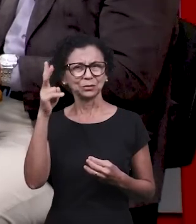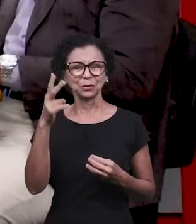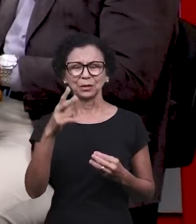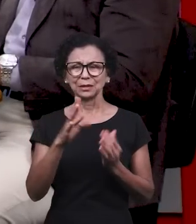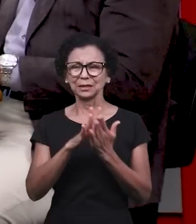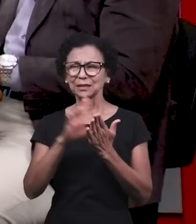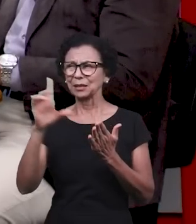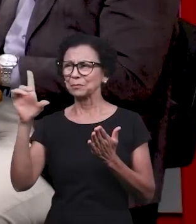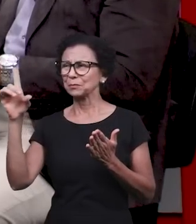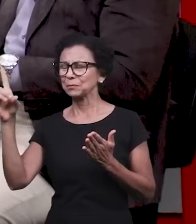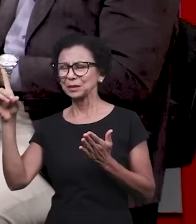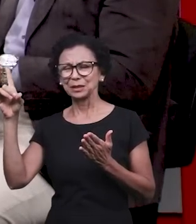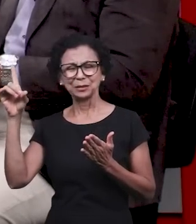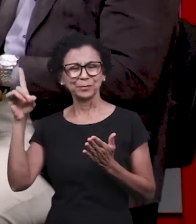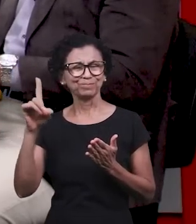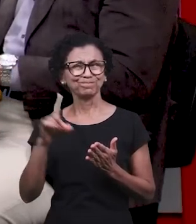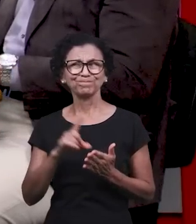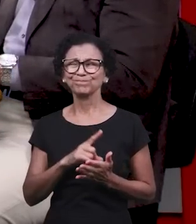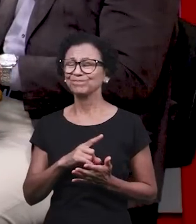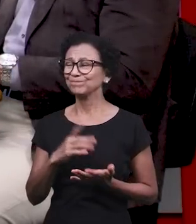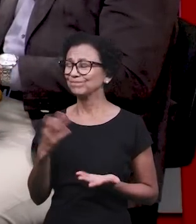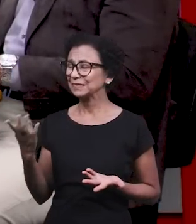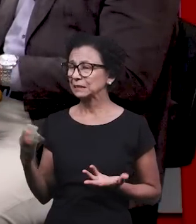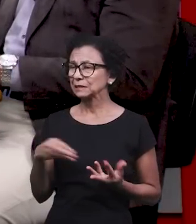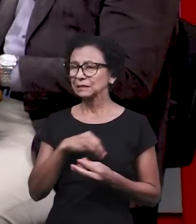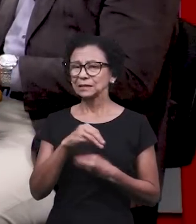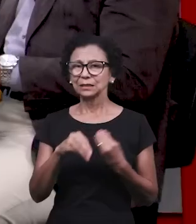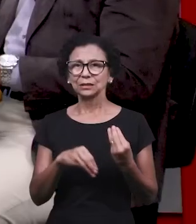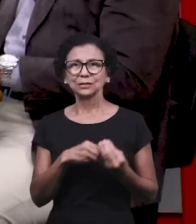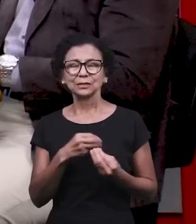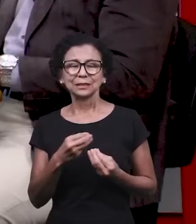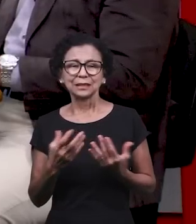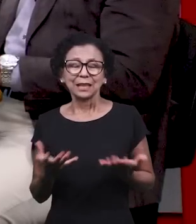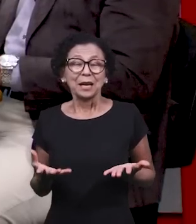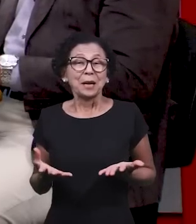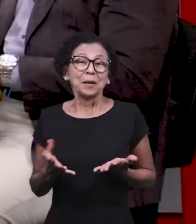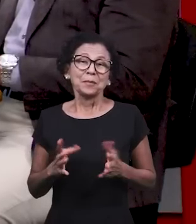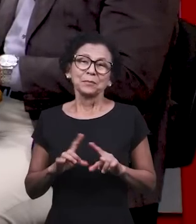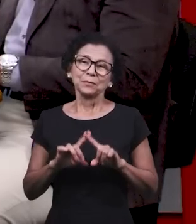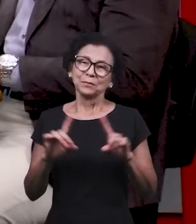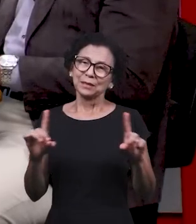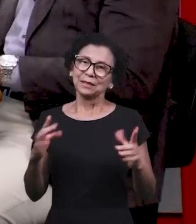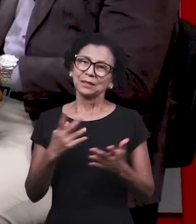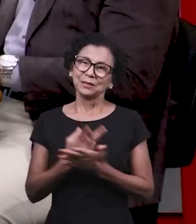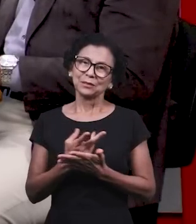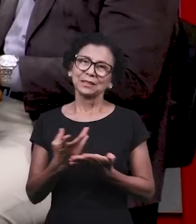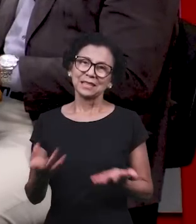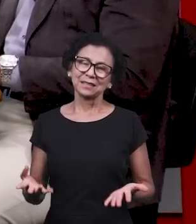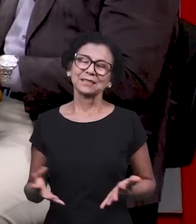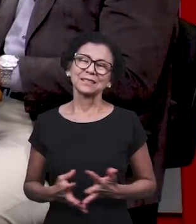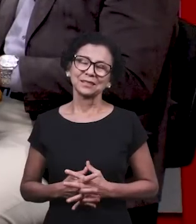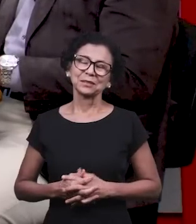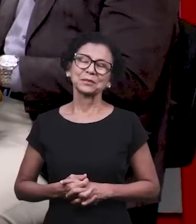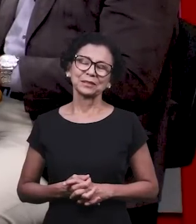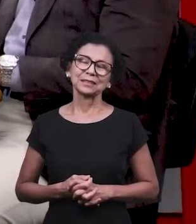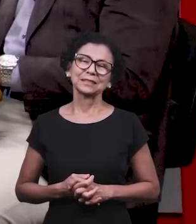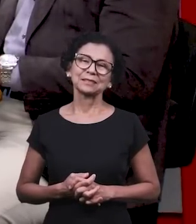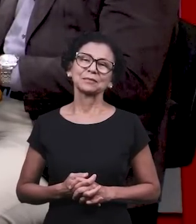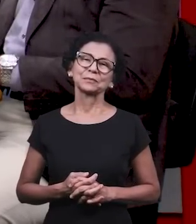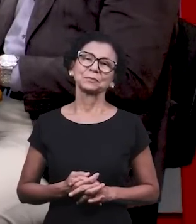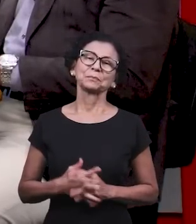de profecias, né? E ouvindo as mensagens lá no Manaim de História Bíblica, né? As aulas de História